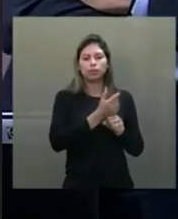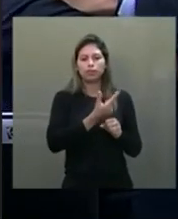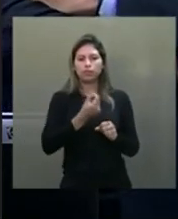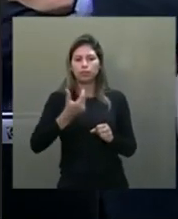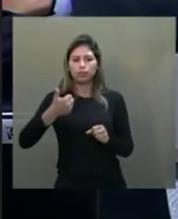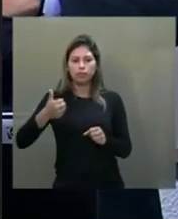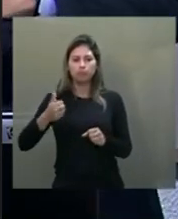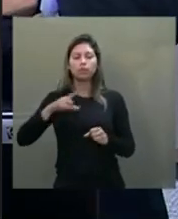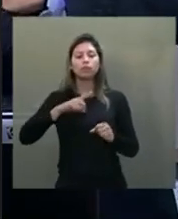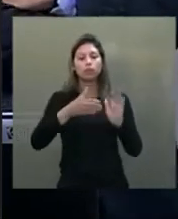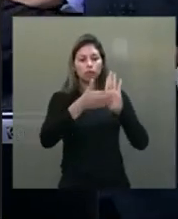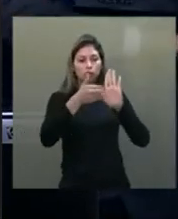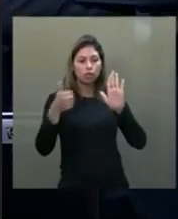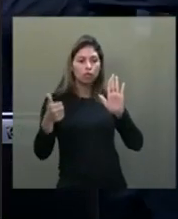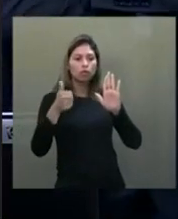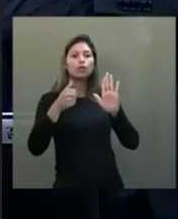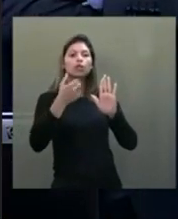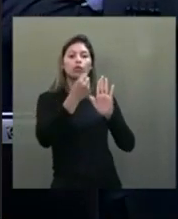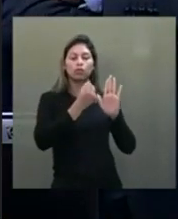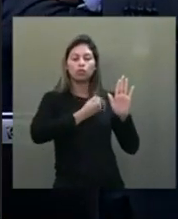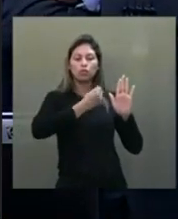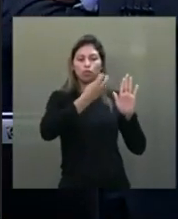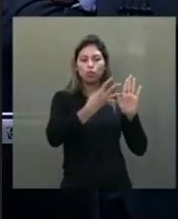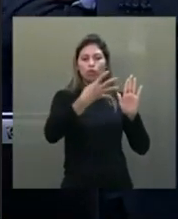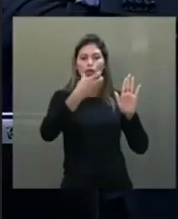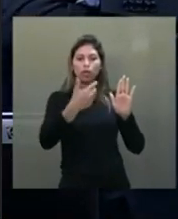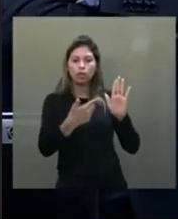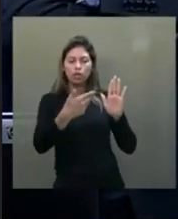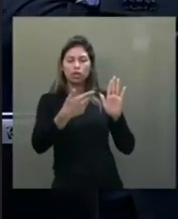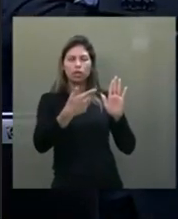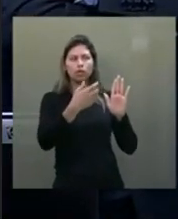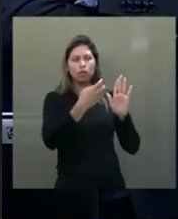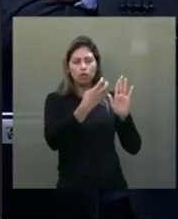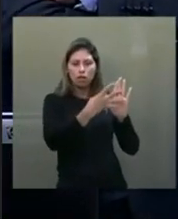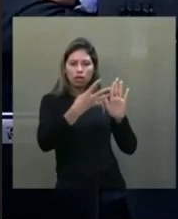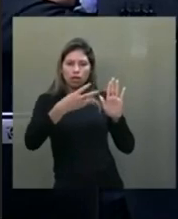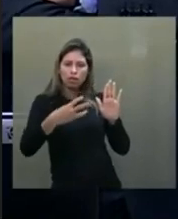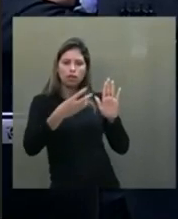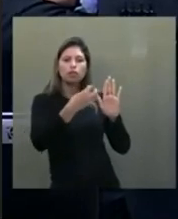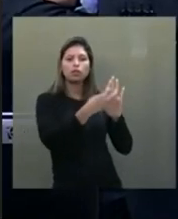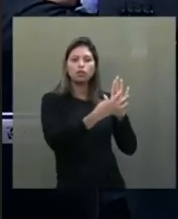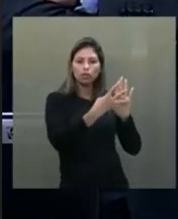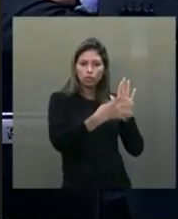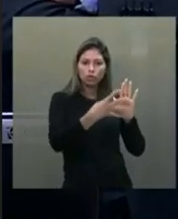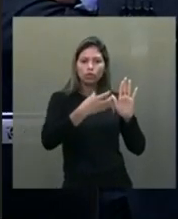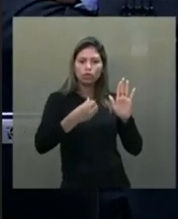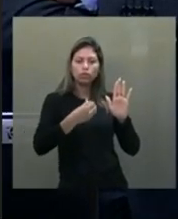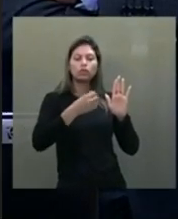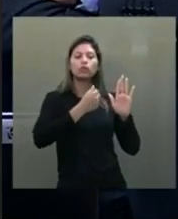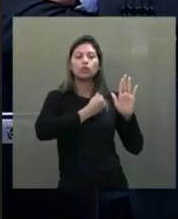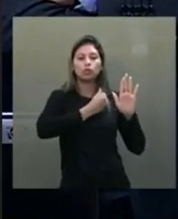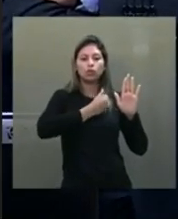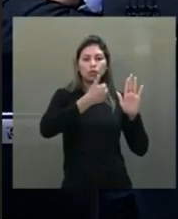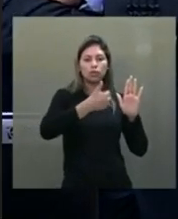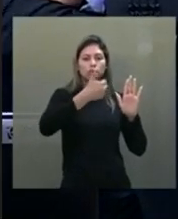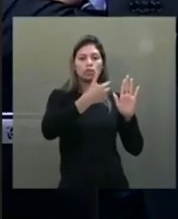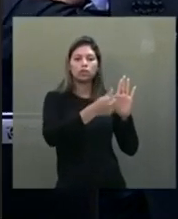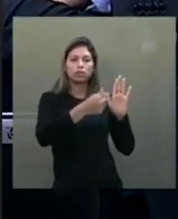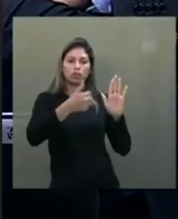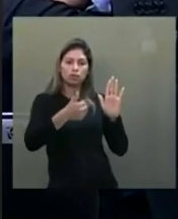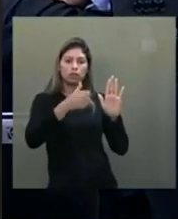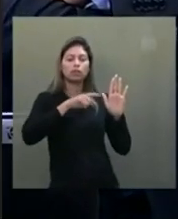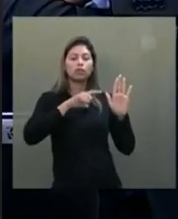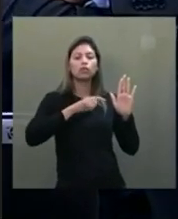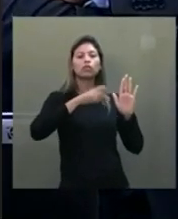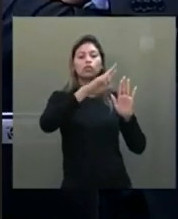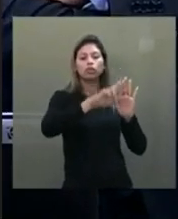colocar aqui, no setor de serviço, que é o grande gerador de emprego, se você tem de 2% a 5%, vai passar para 15%,